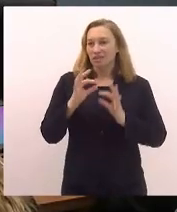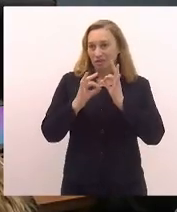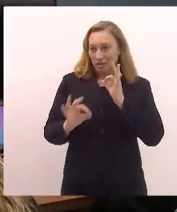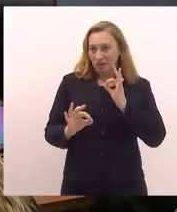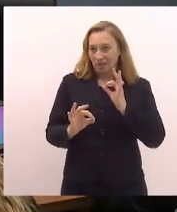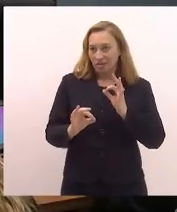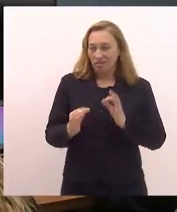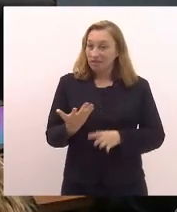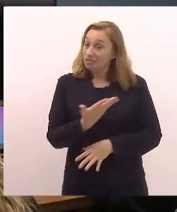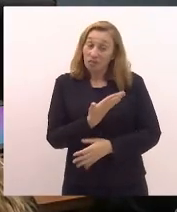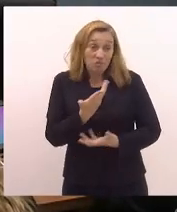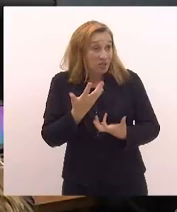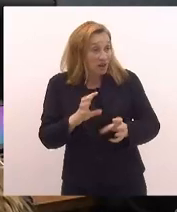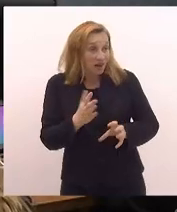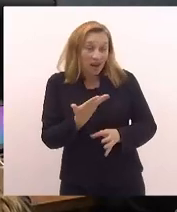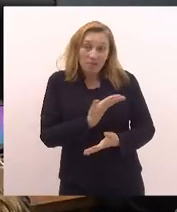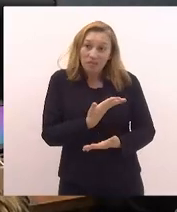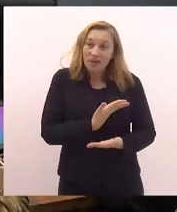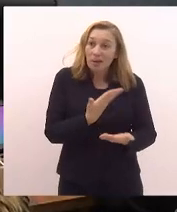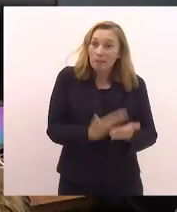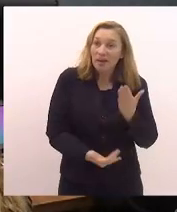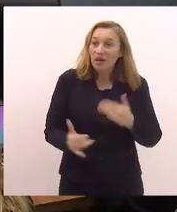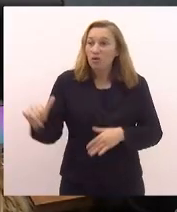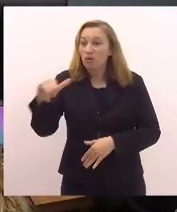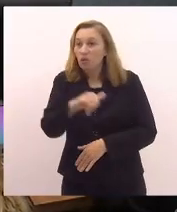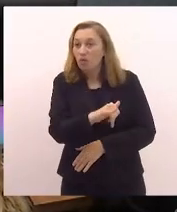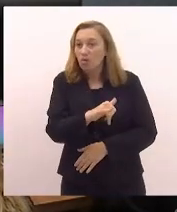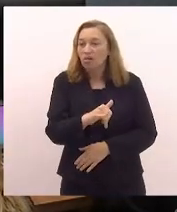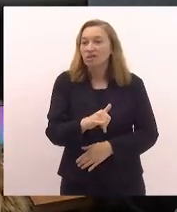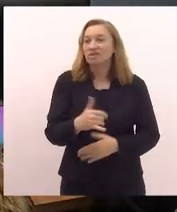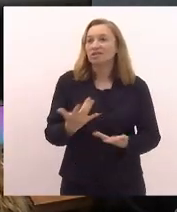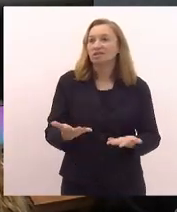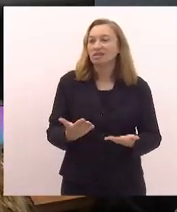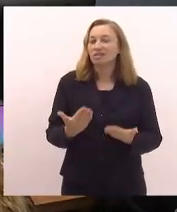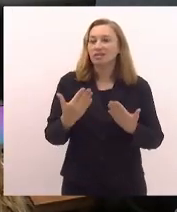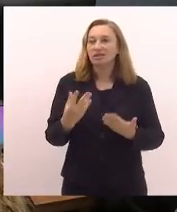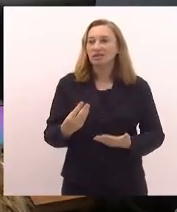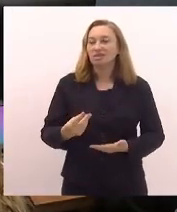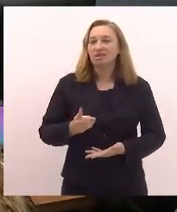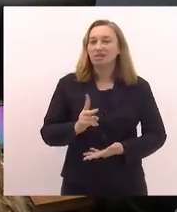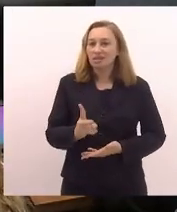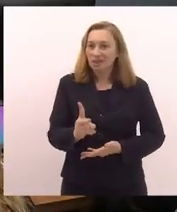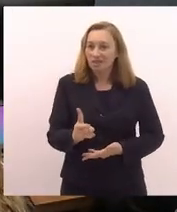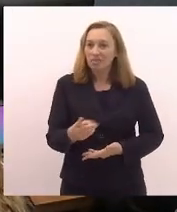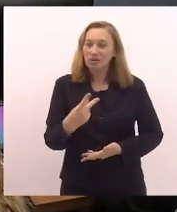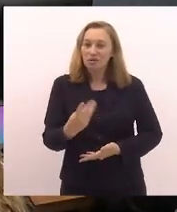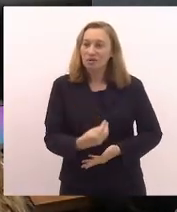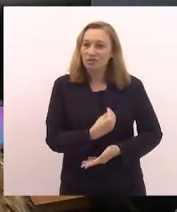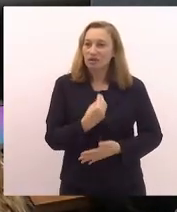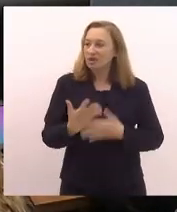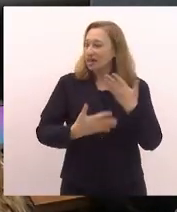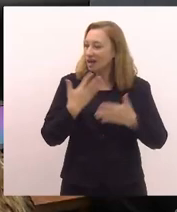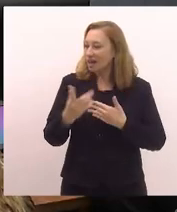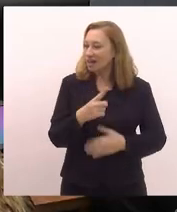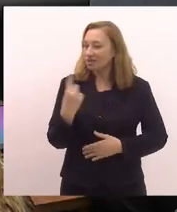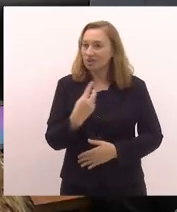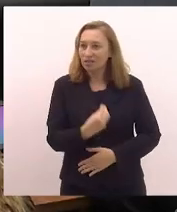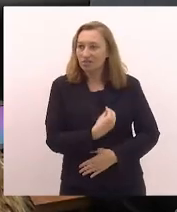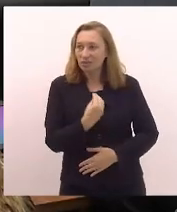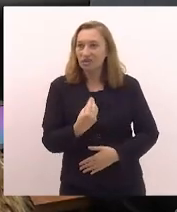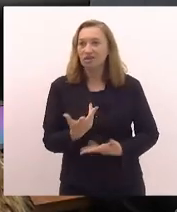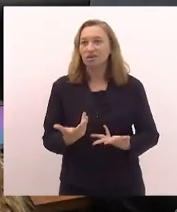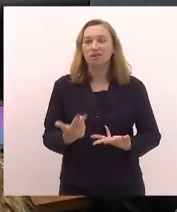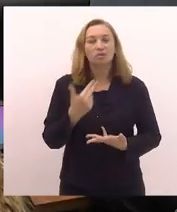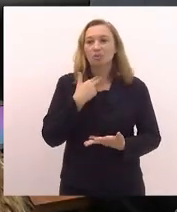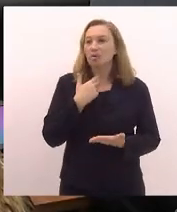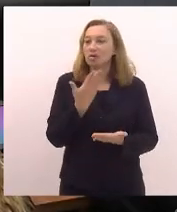quero que a minha amiga e deputada perca o seu voo. Né? A presença dela sempre engrandece qualquer evento. Eu não vou fazer a